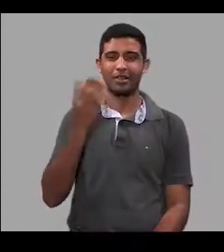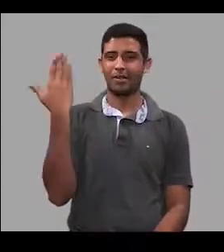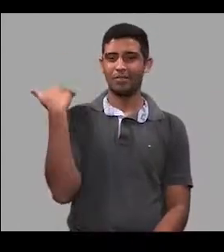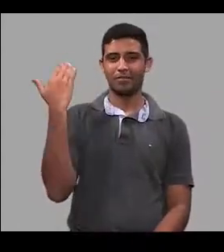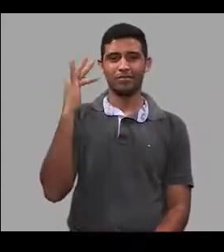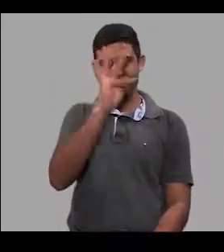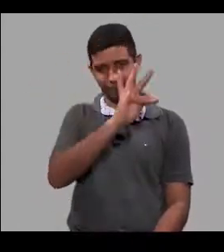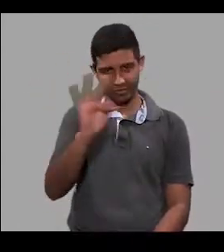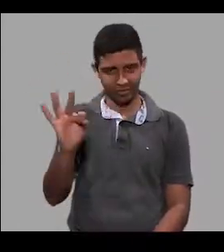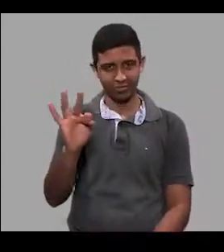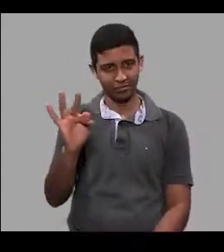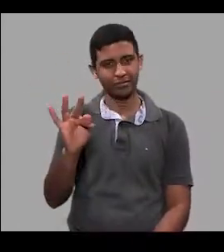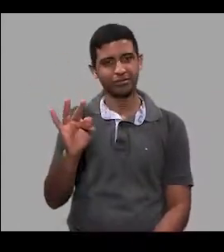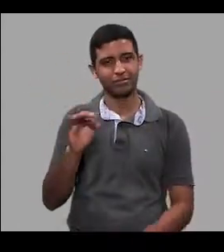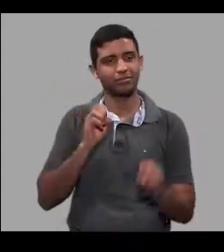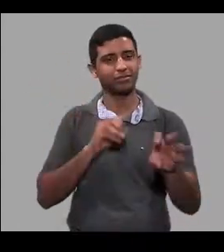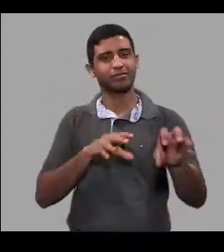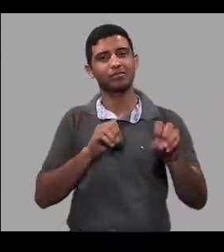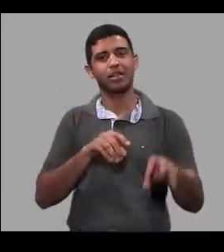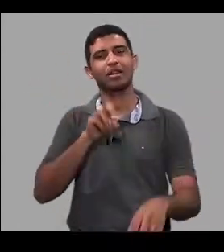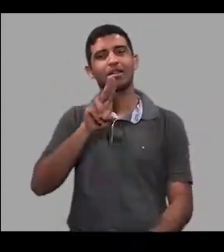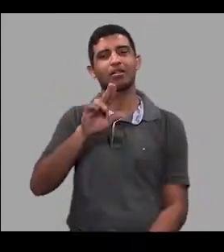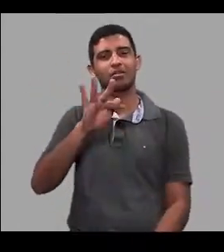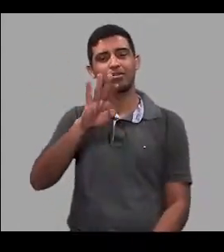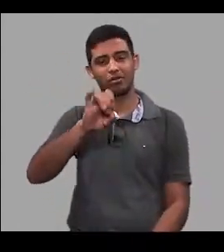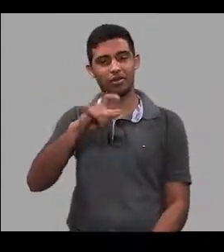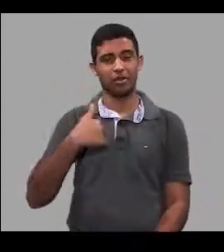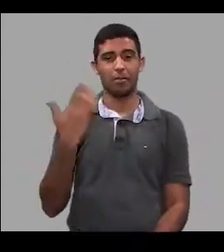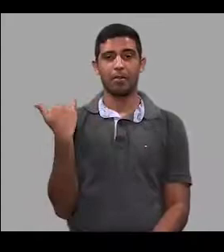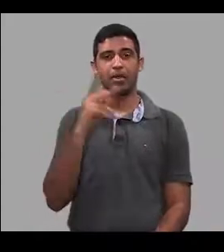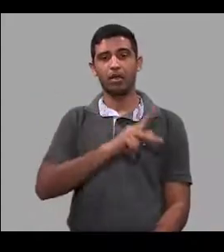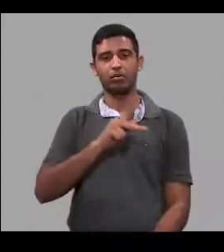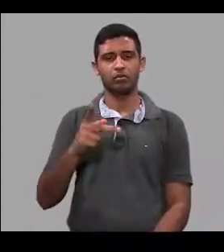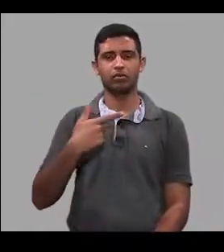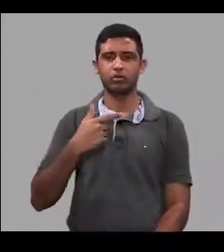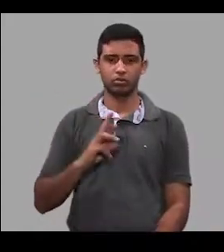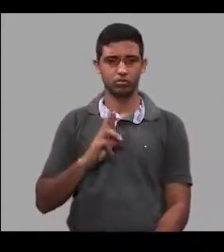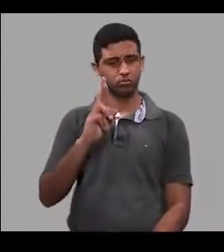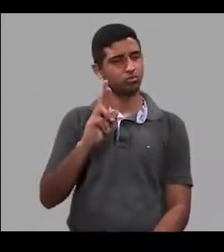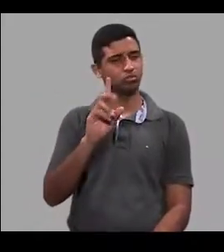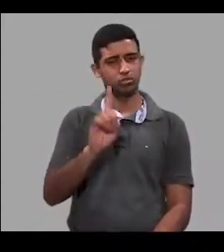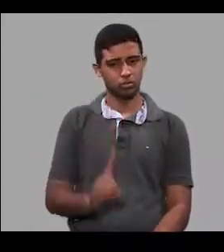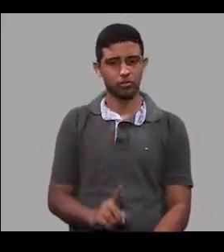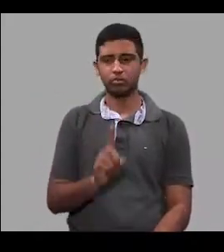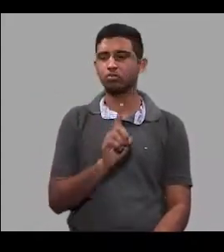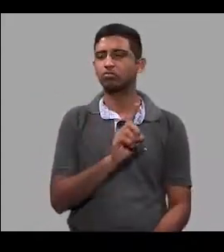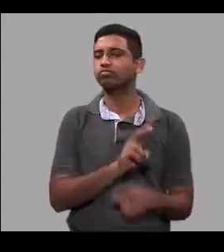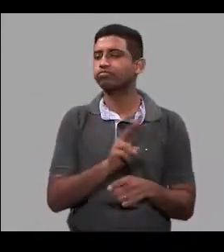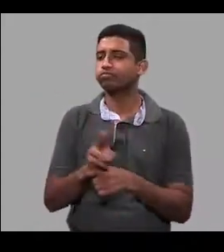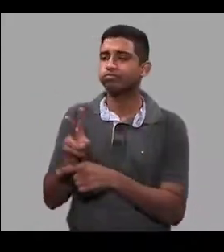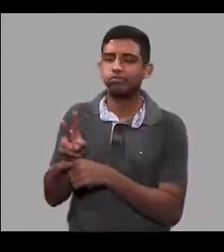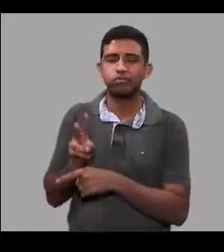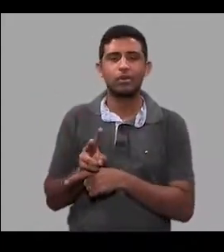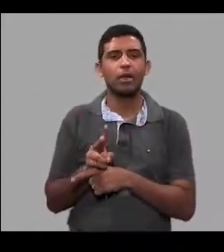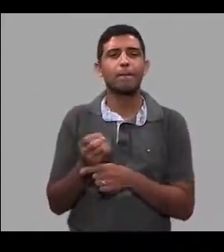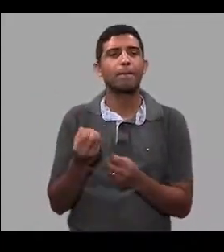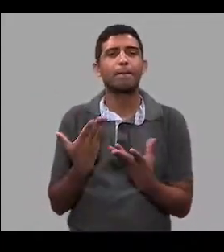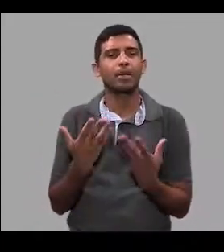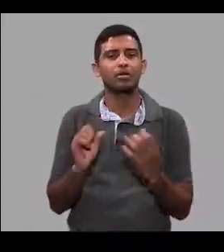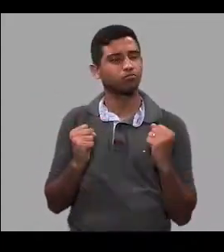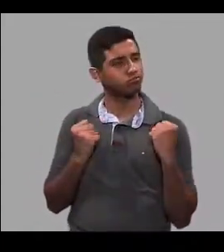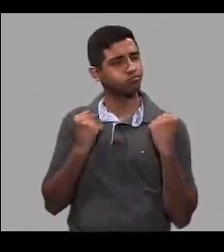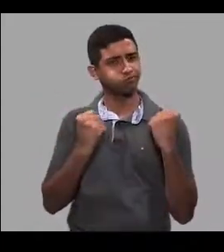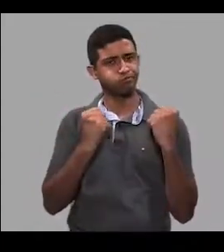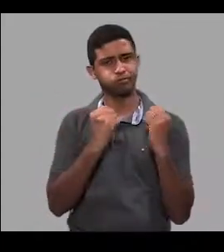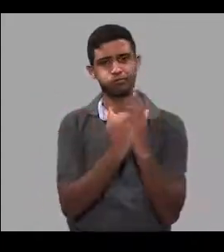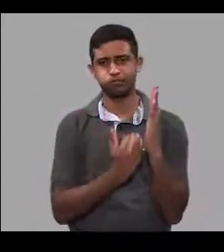Faculdade de Educação da UF, onde eu sou professor e dirigi essa faculdade por alguns anos, e no programa de pós-graduação em educação também, para fortalecer um